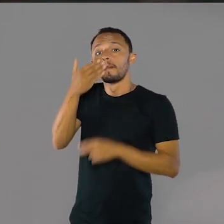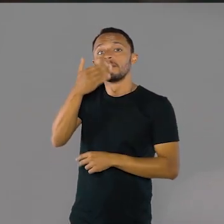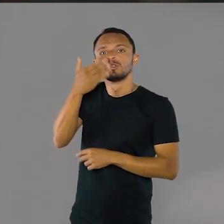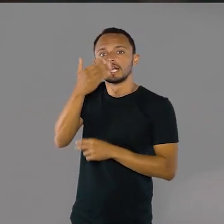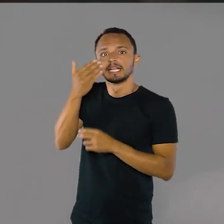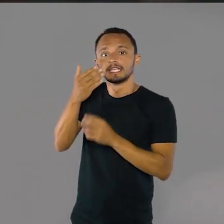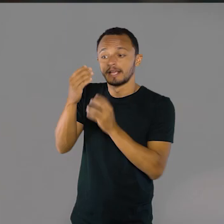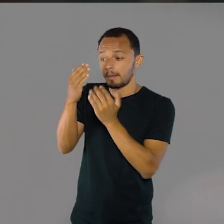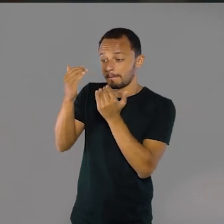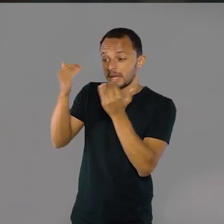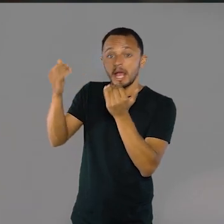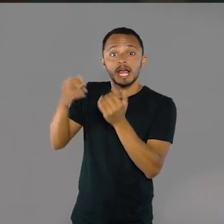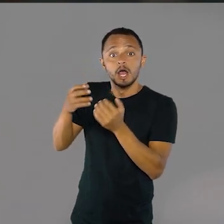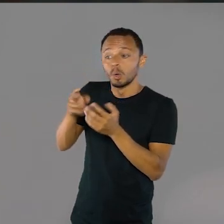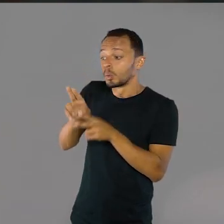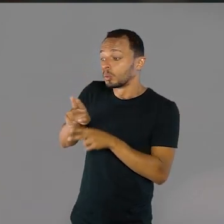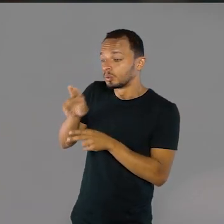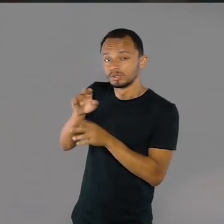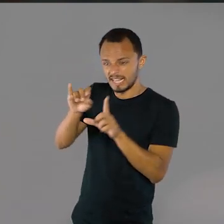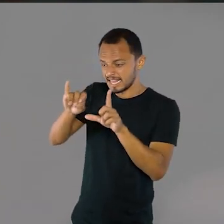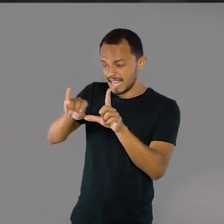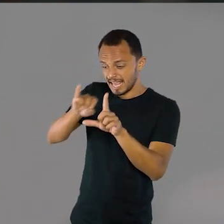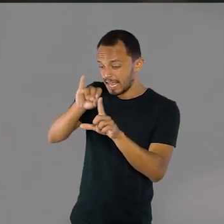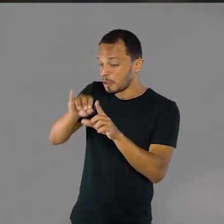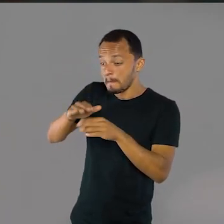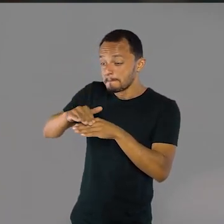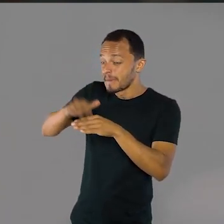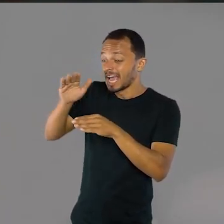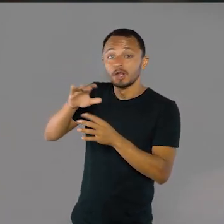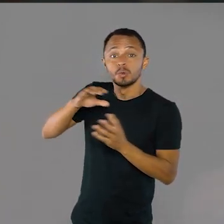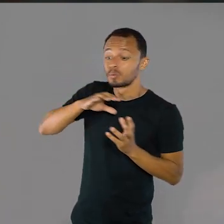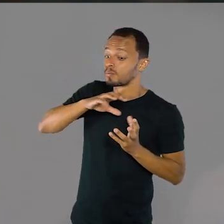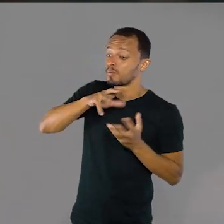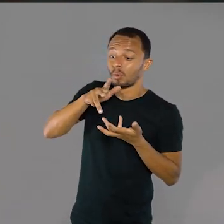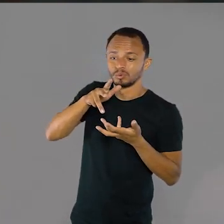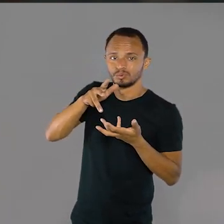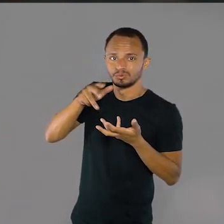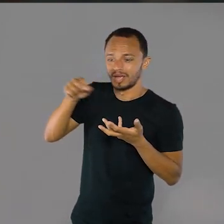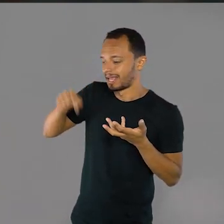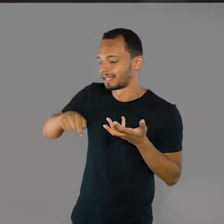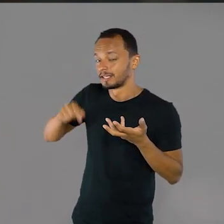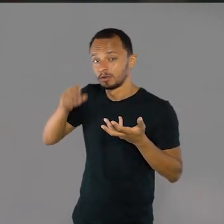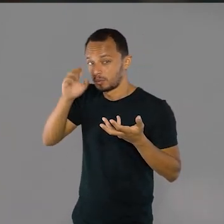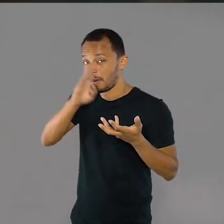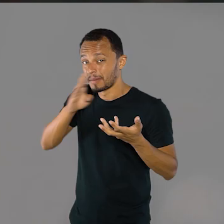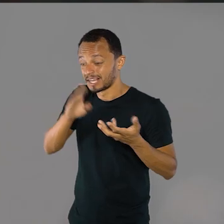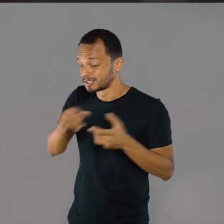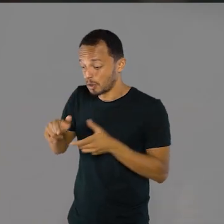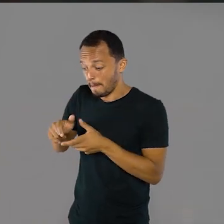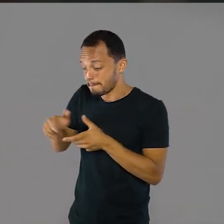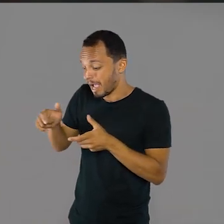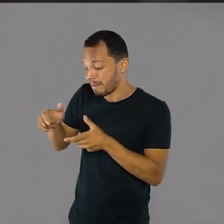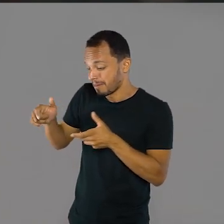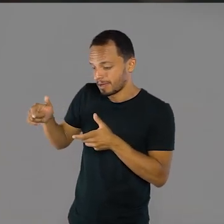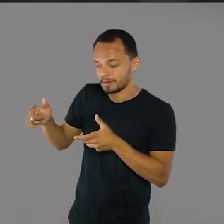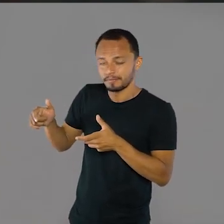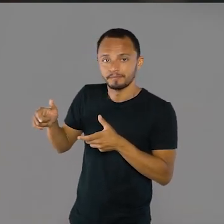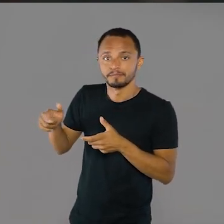aí, das primeiras questões que as crianças e os adolescentes trazem é a